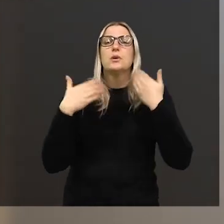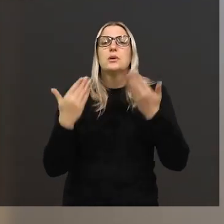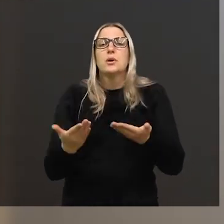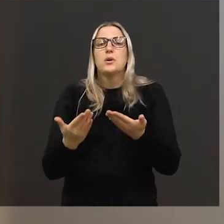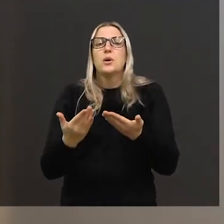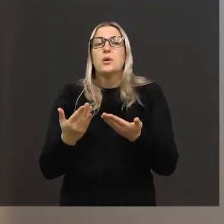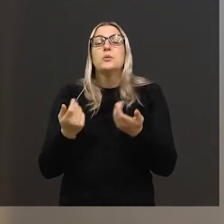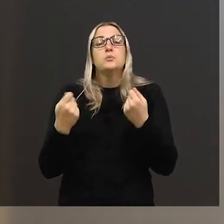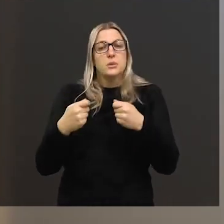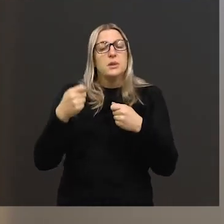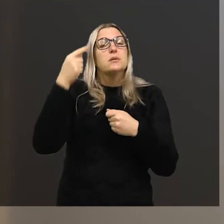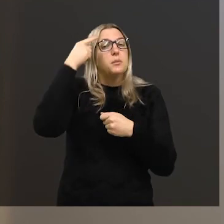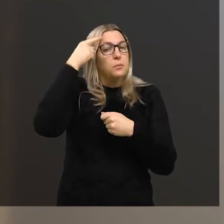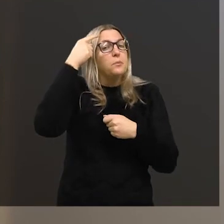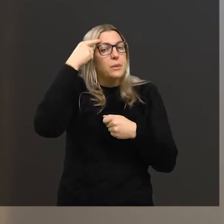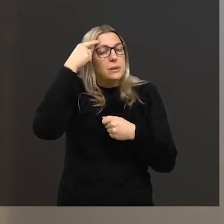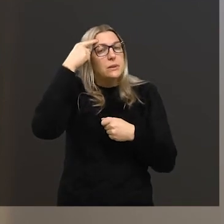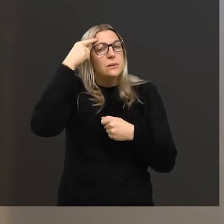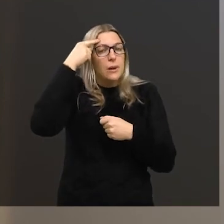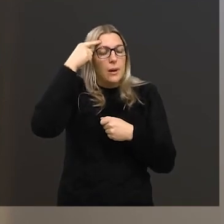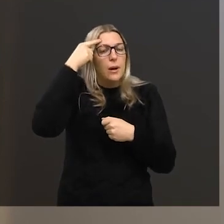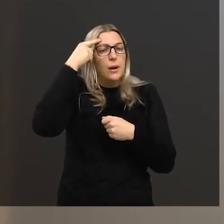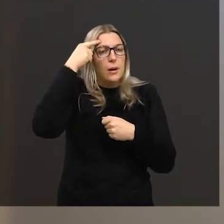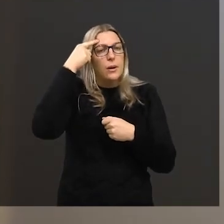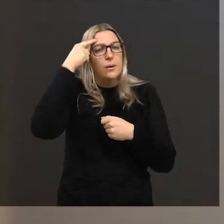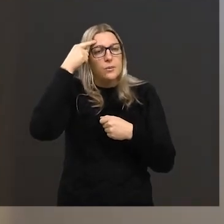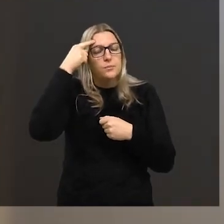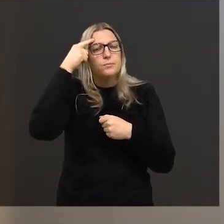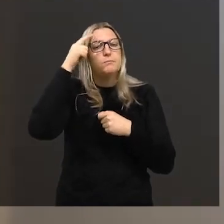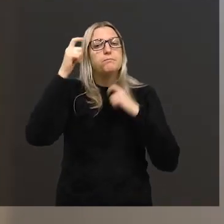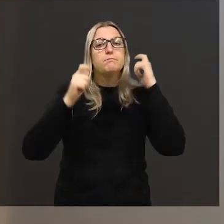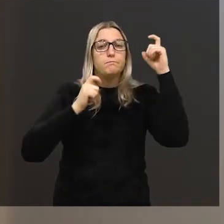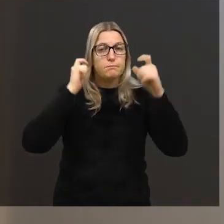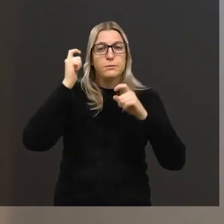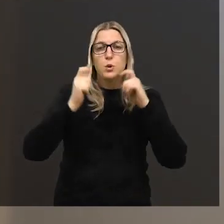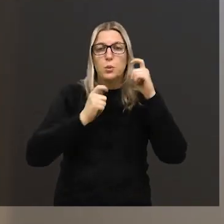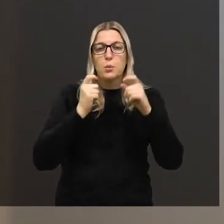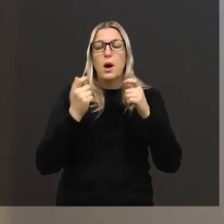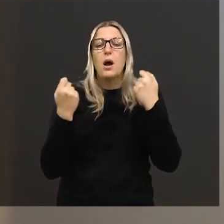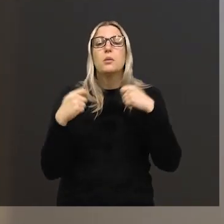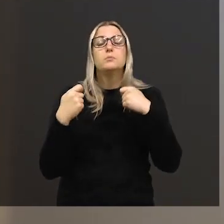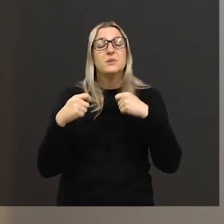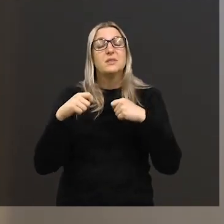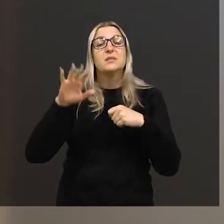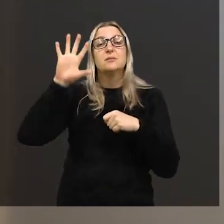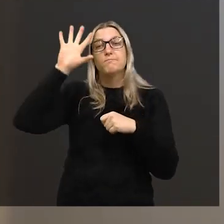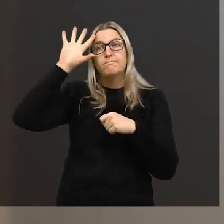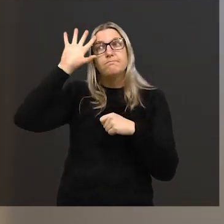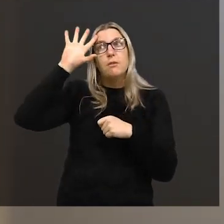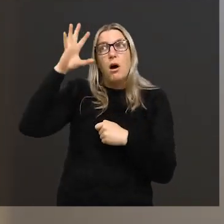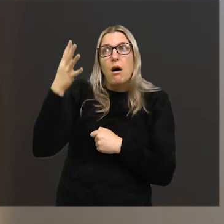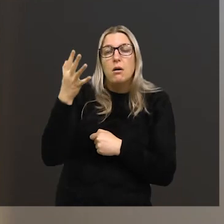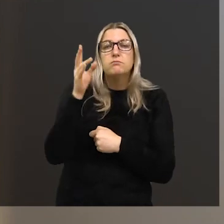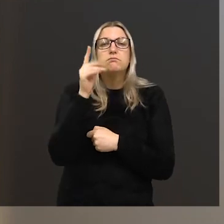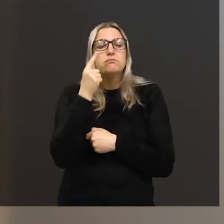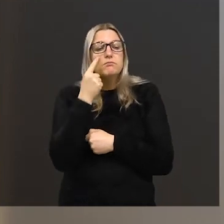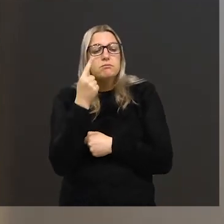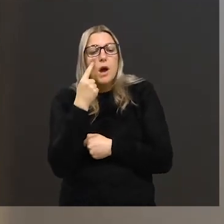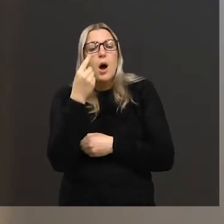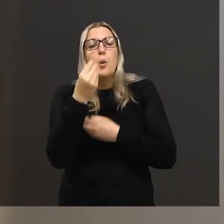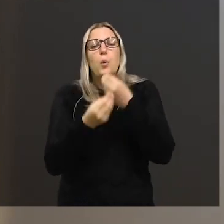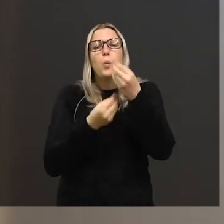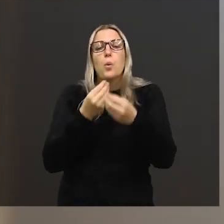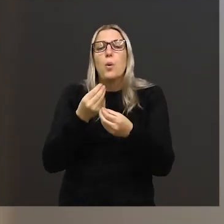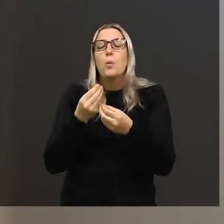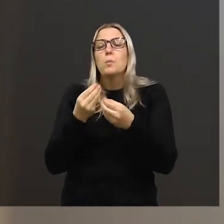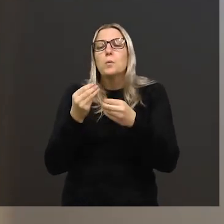ajuda. Então eu acho que esse é um aspecto que a gente precisa pensar sobre isso e é um aspecto de preocupação. A gente precisa ver o que a gente